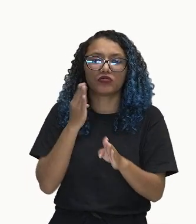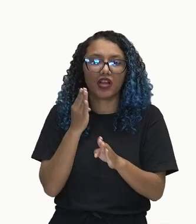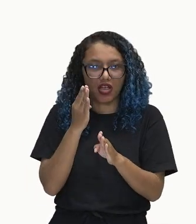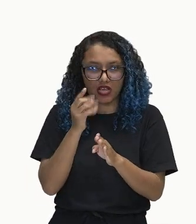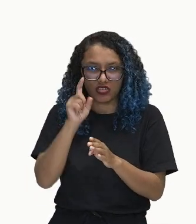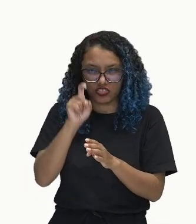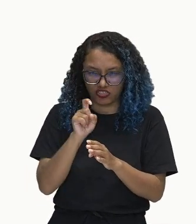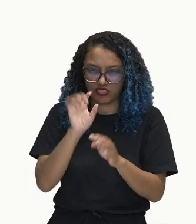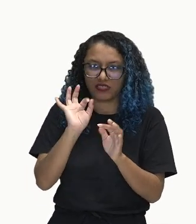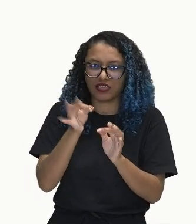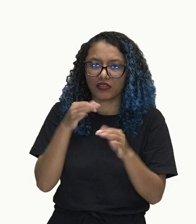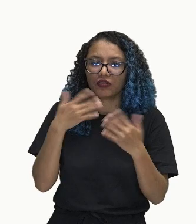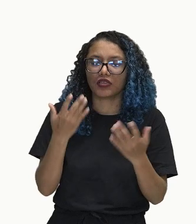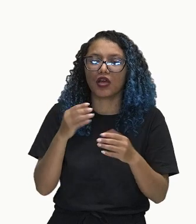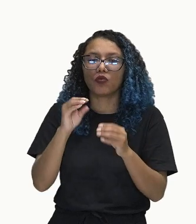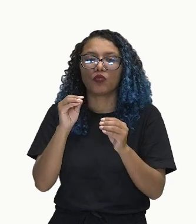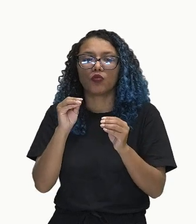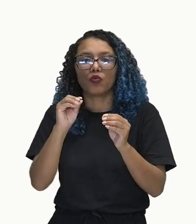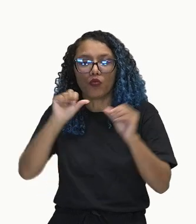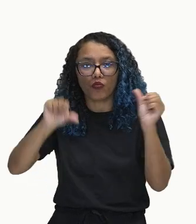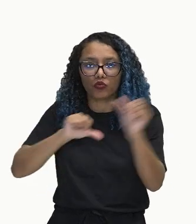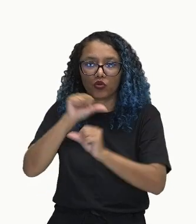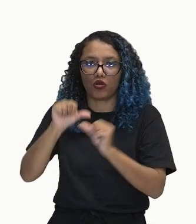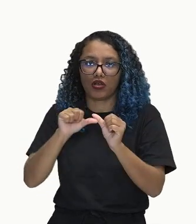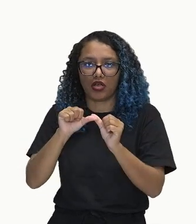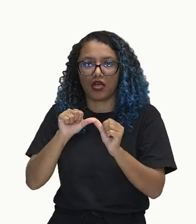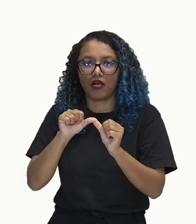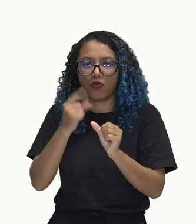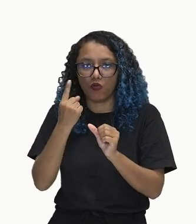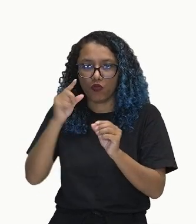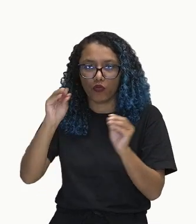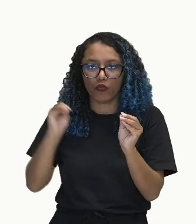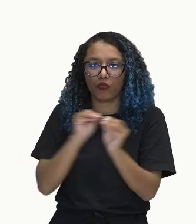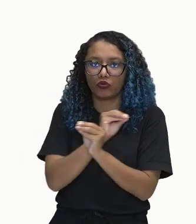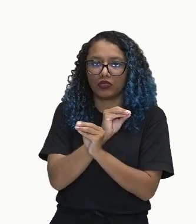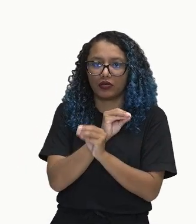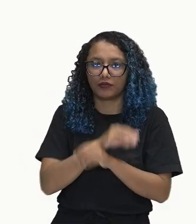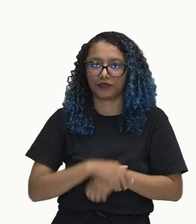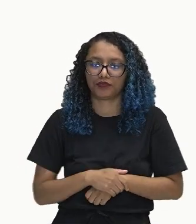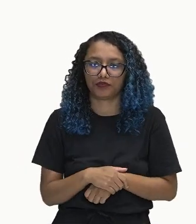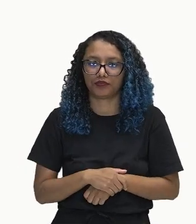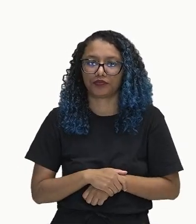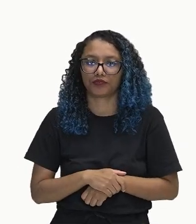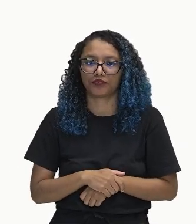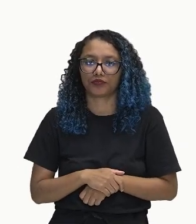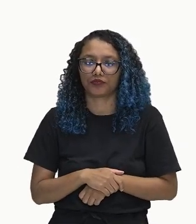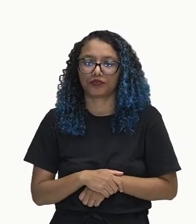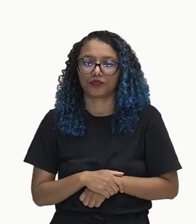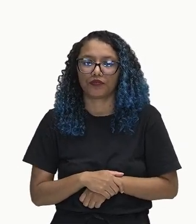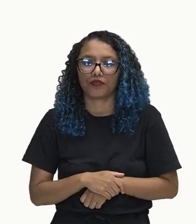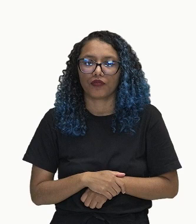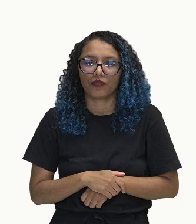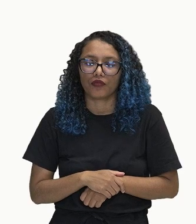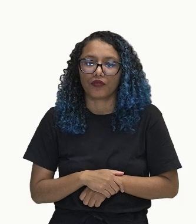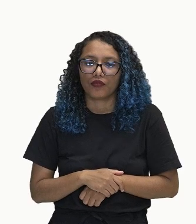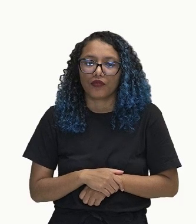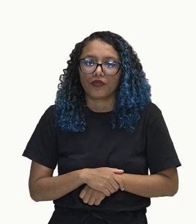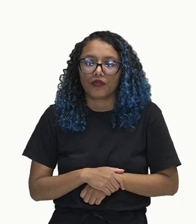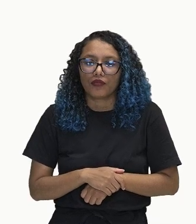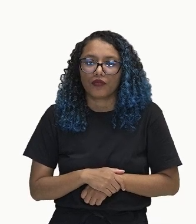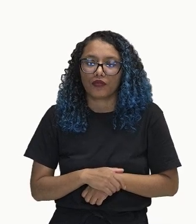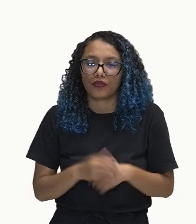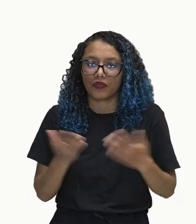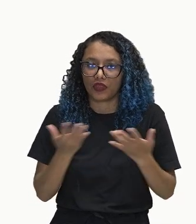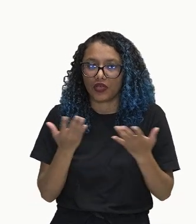o menos 1 passará positivo. E aí nós achamos agora o terceiro valor do x, que ele é igual